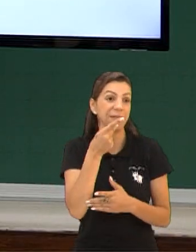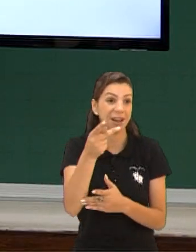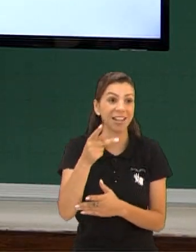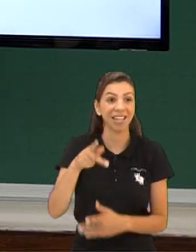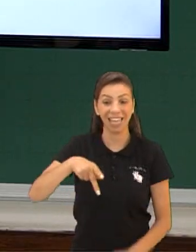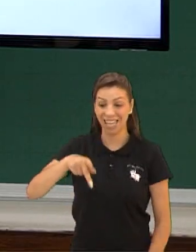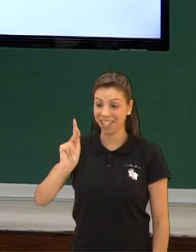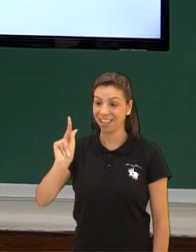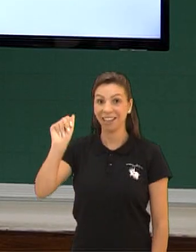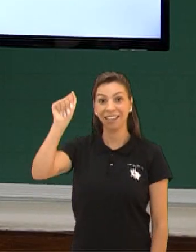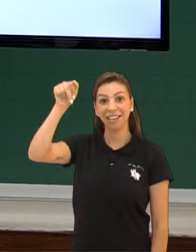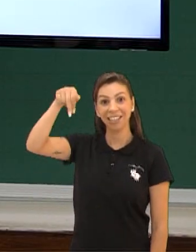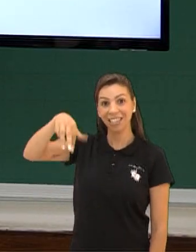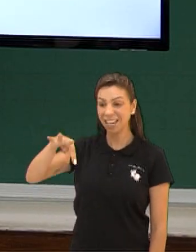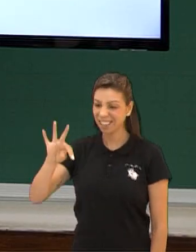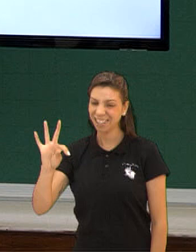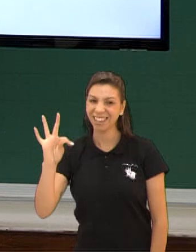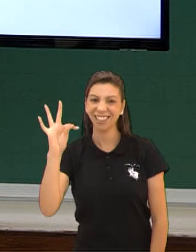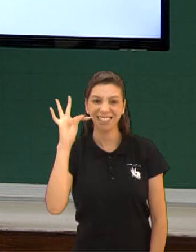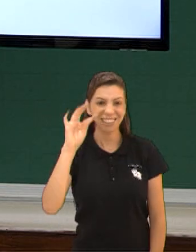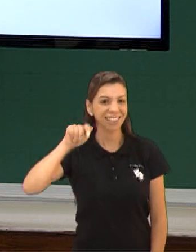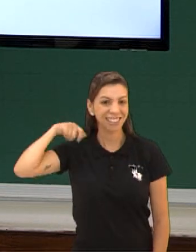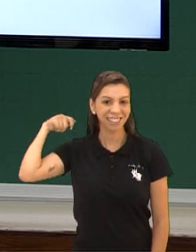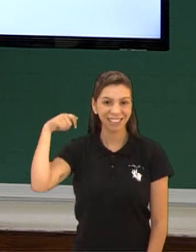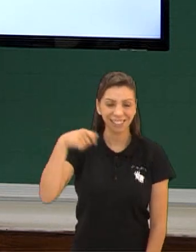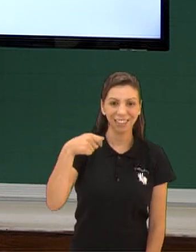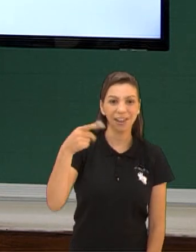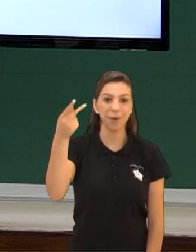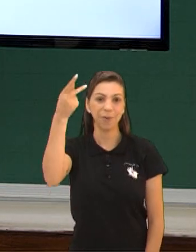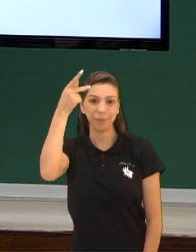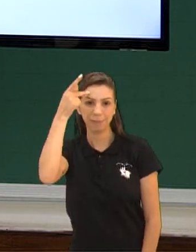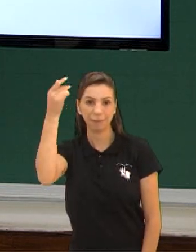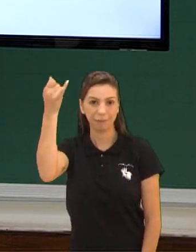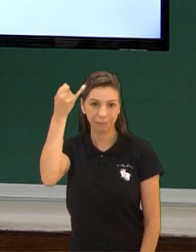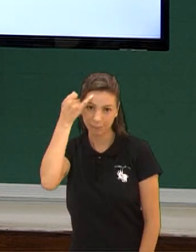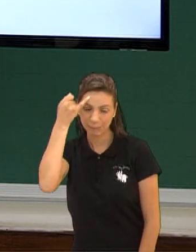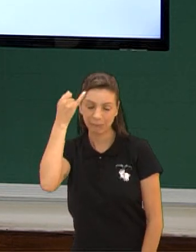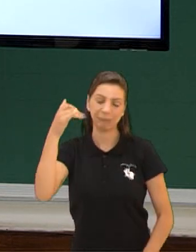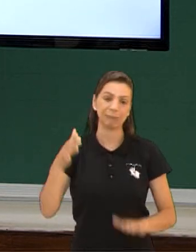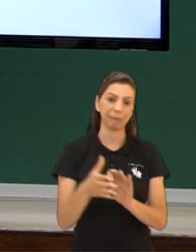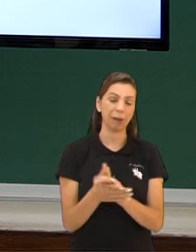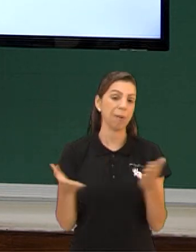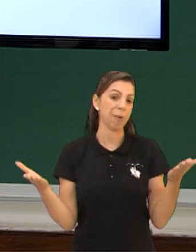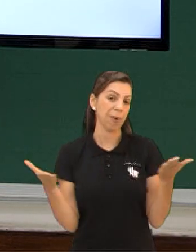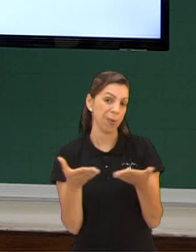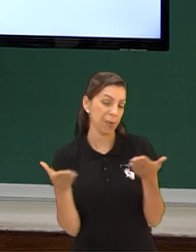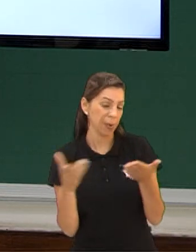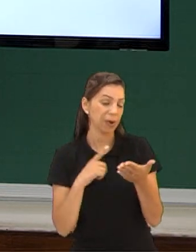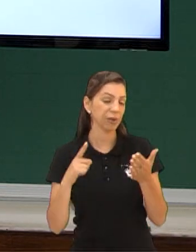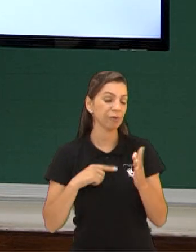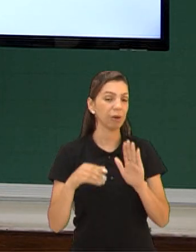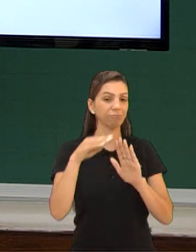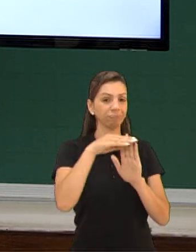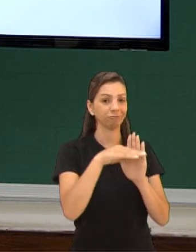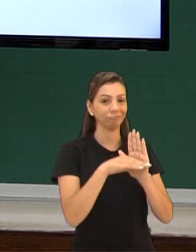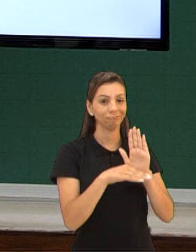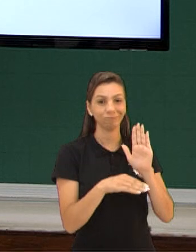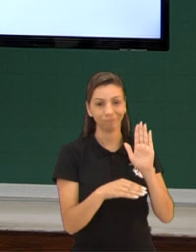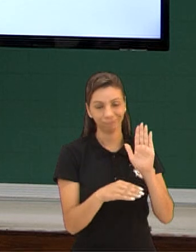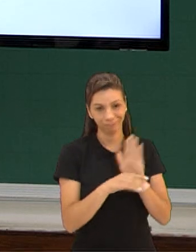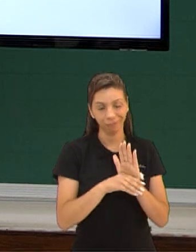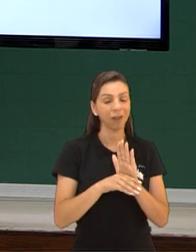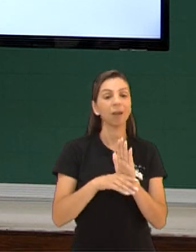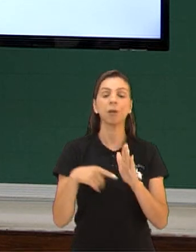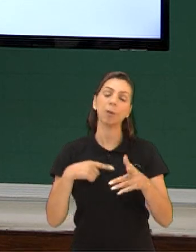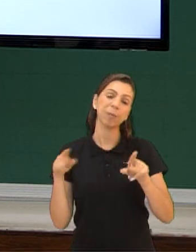Immanuel Kant. Nós vamos estudar sua teoria hoje, verificar alguns critérios do conhecimento a partir do Kant e, obviamente,